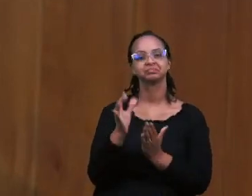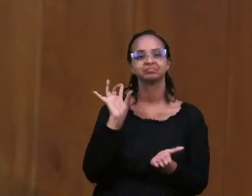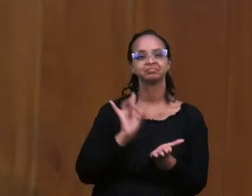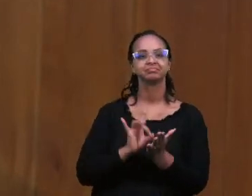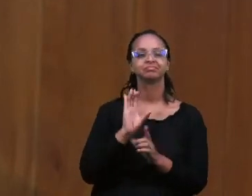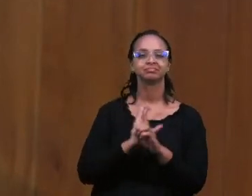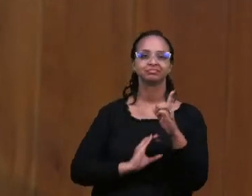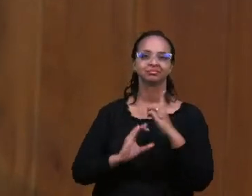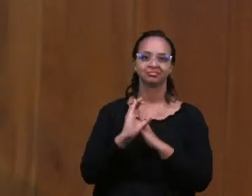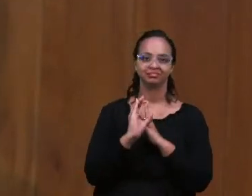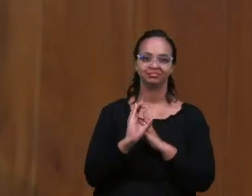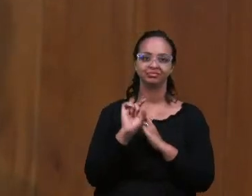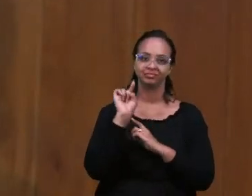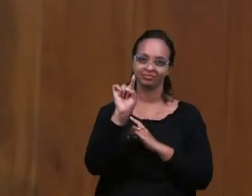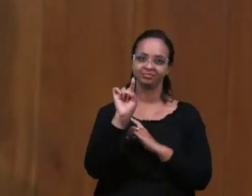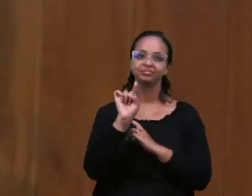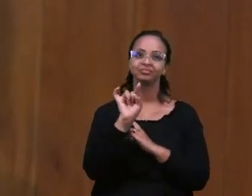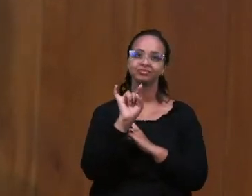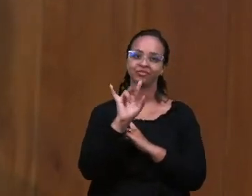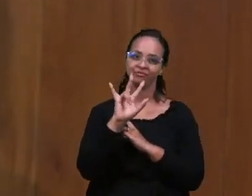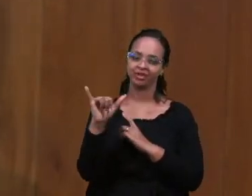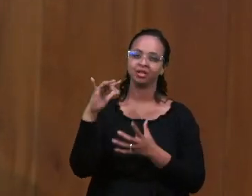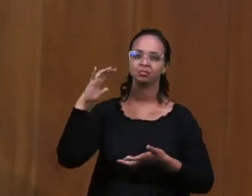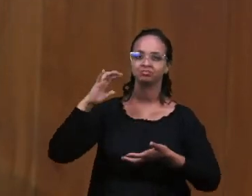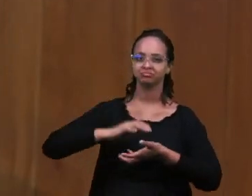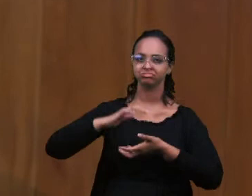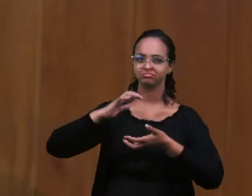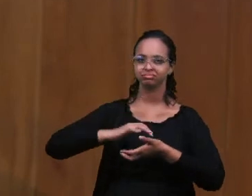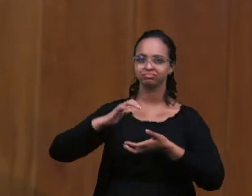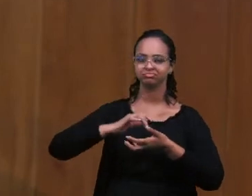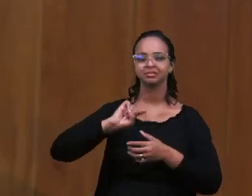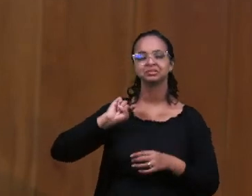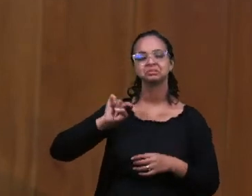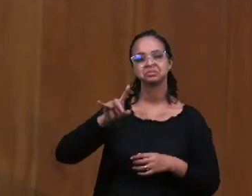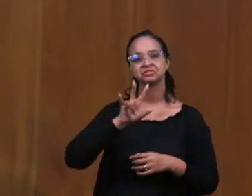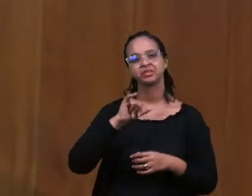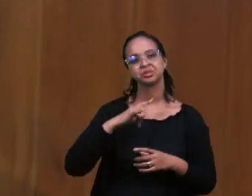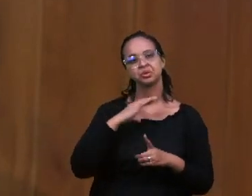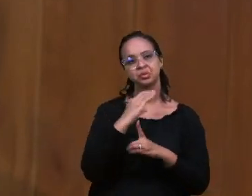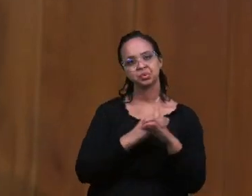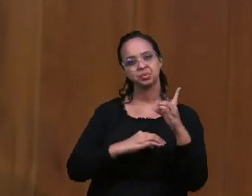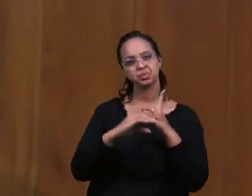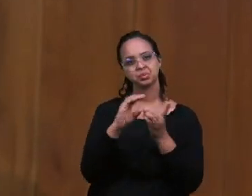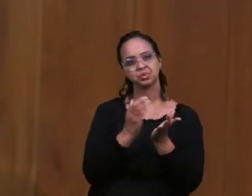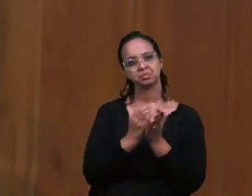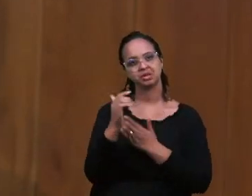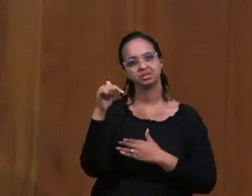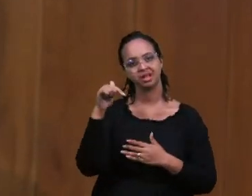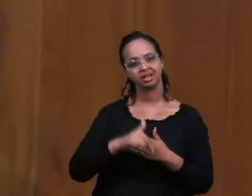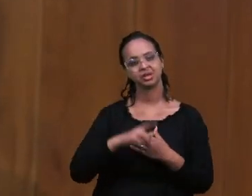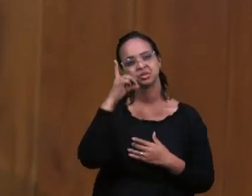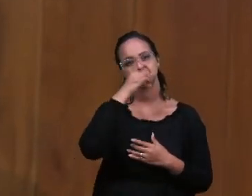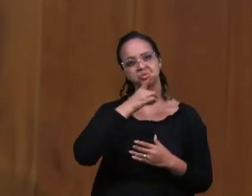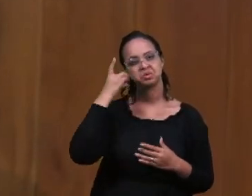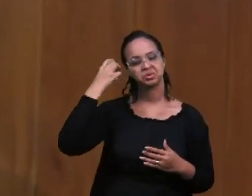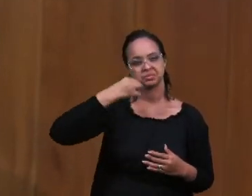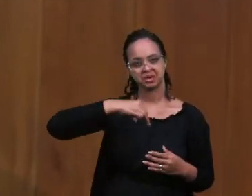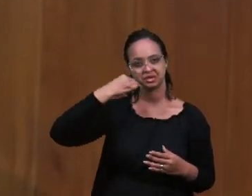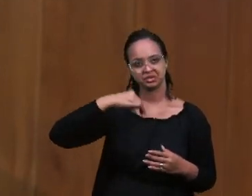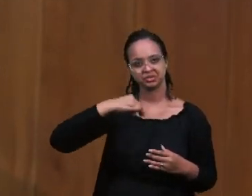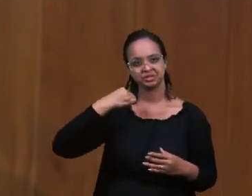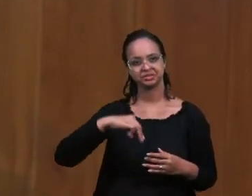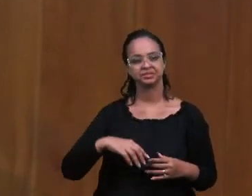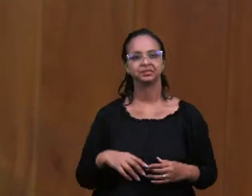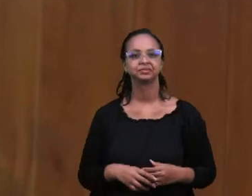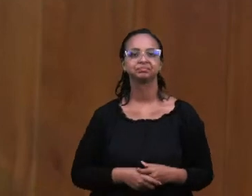culto. Nós vamos entrar com a vinheta e, na sequência, a transmissão do culto a partir aqui do Manaim de Domingos